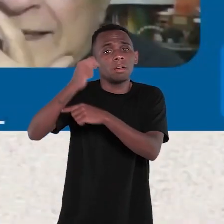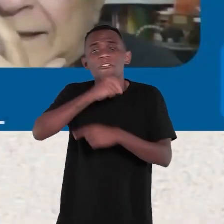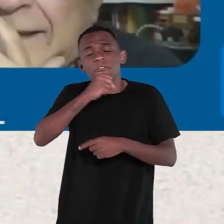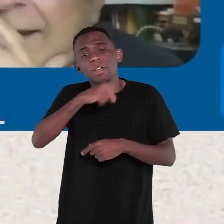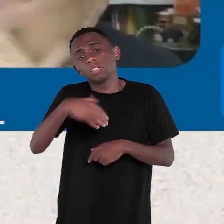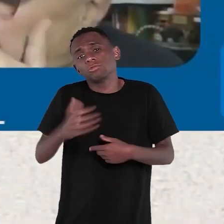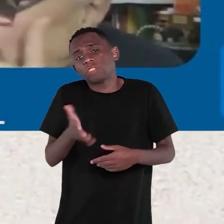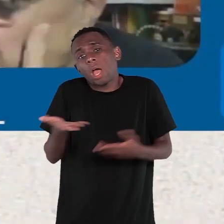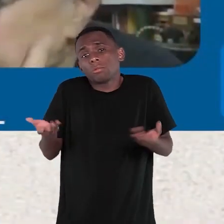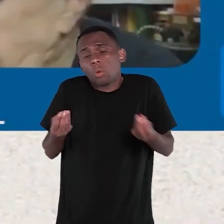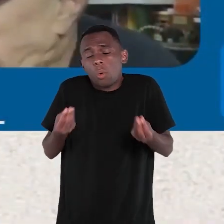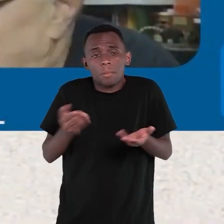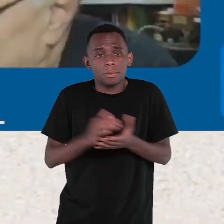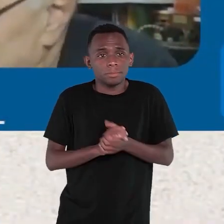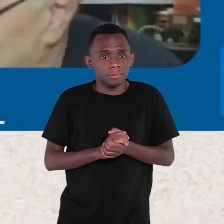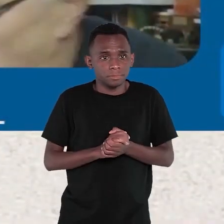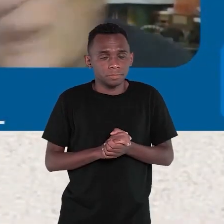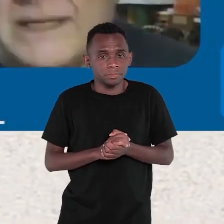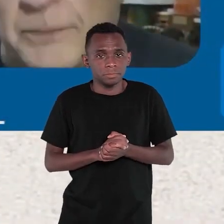gente